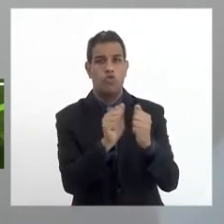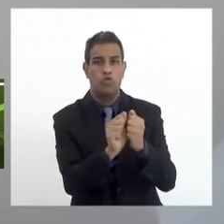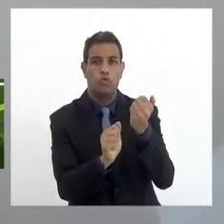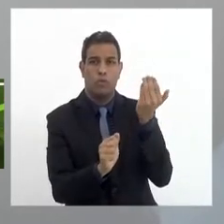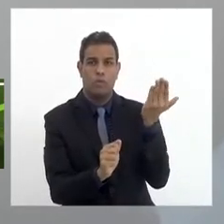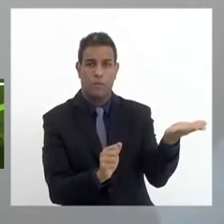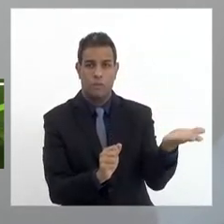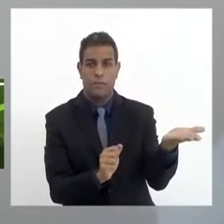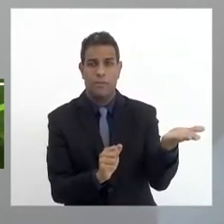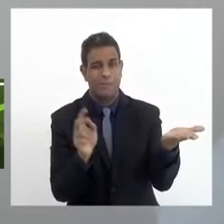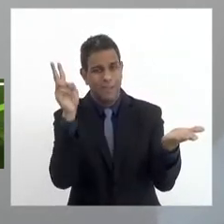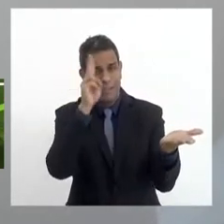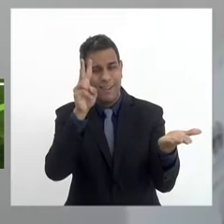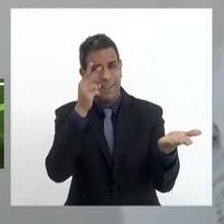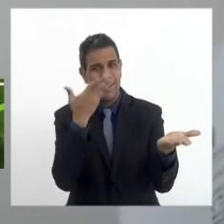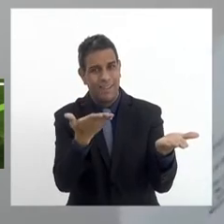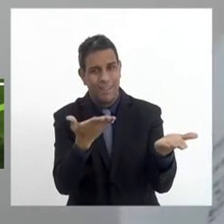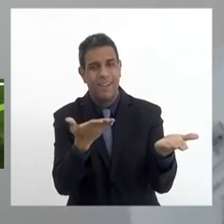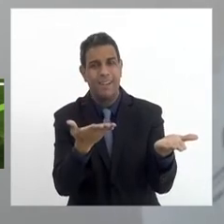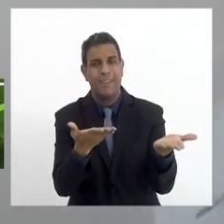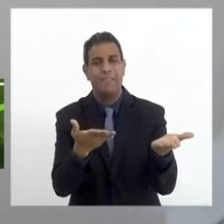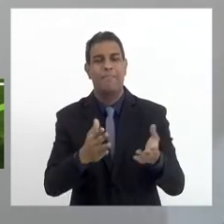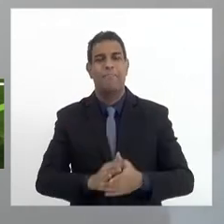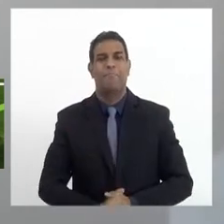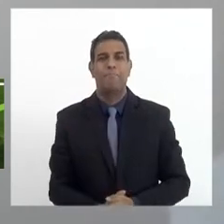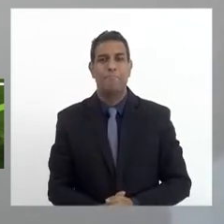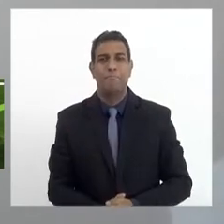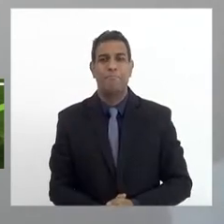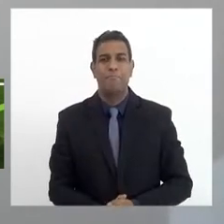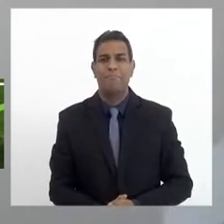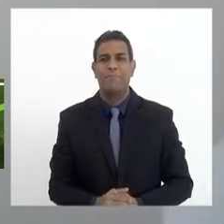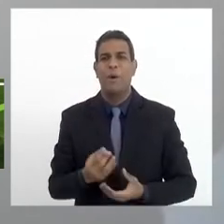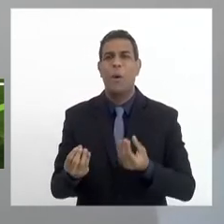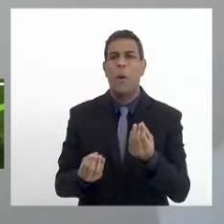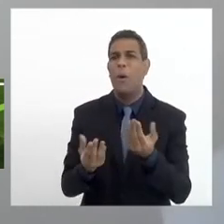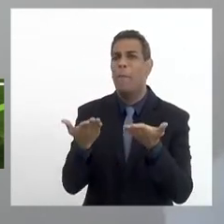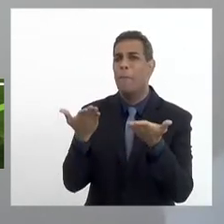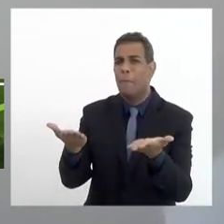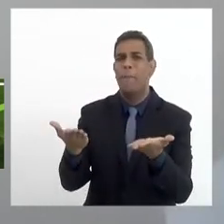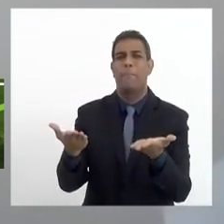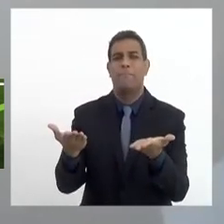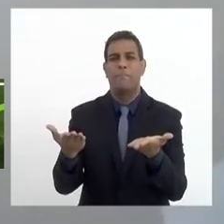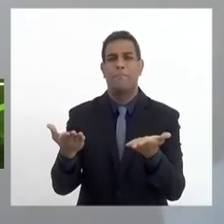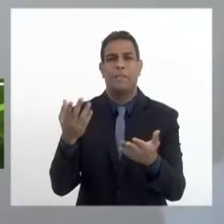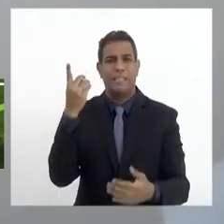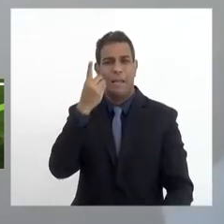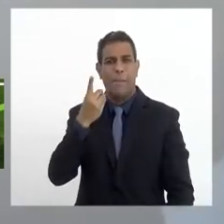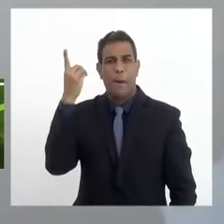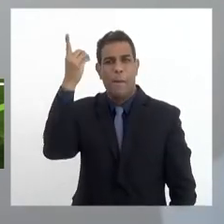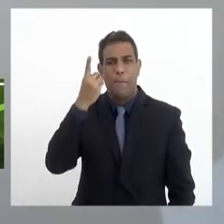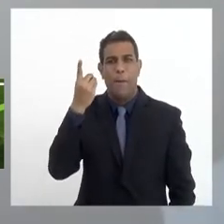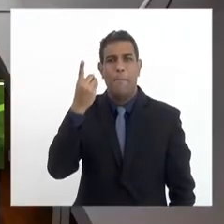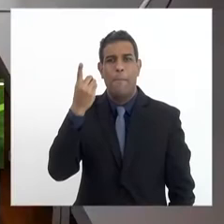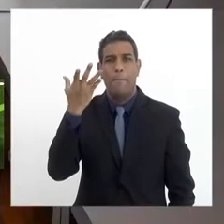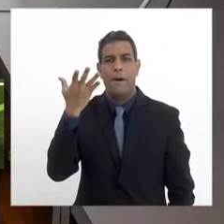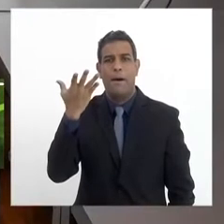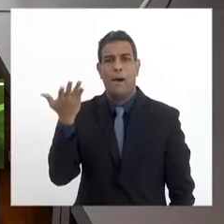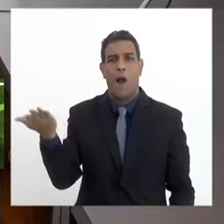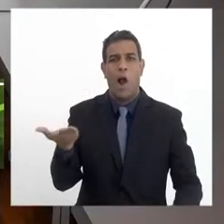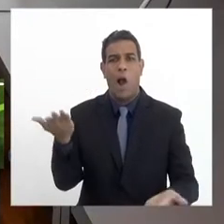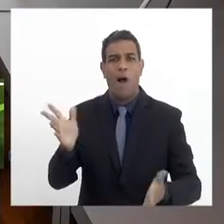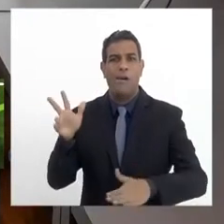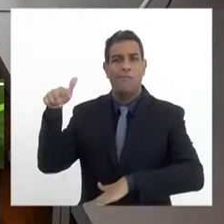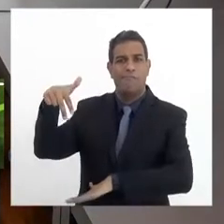verdade, eu cometi então, aqui essa... Imagina. É que Vossa Excelência não está nos dando a honra da